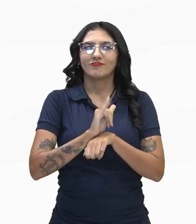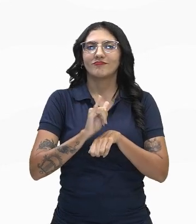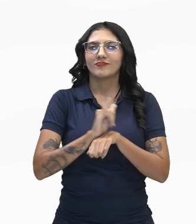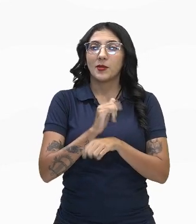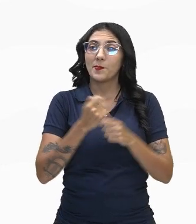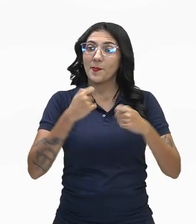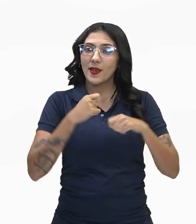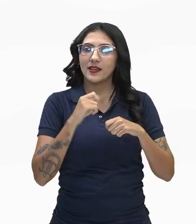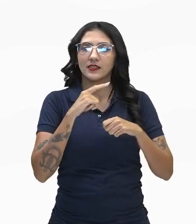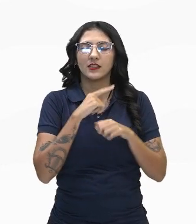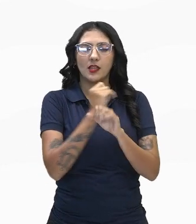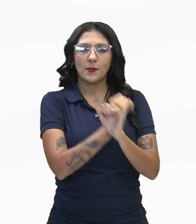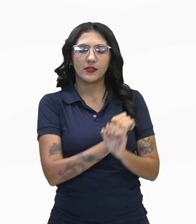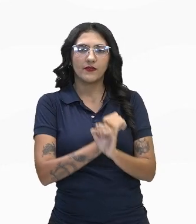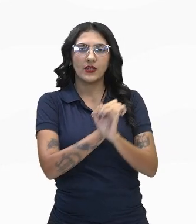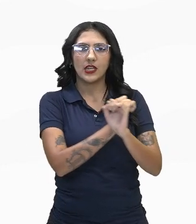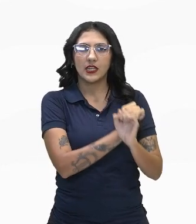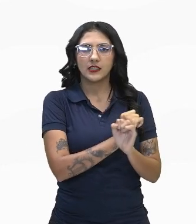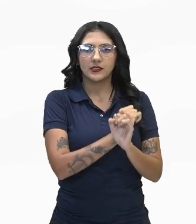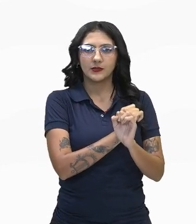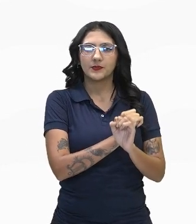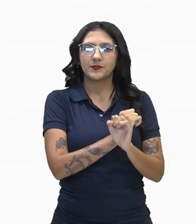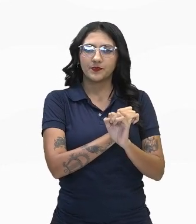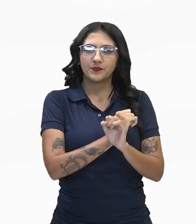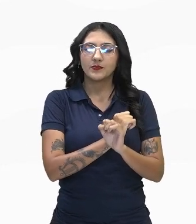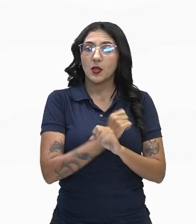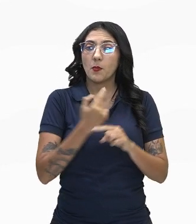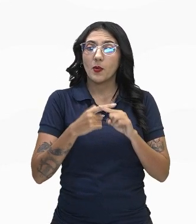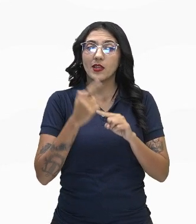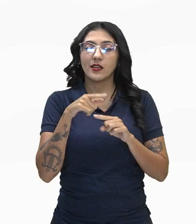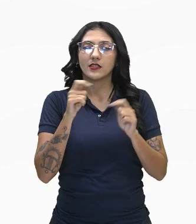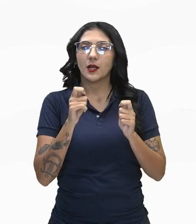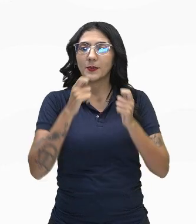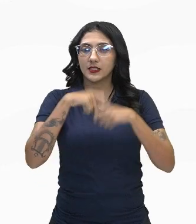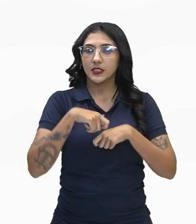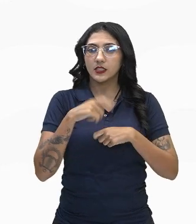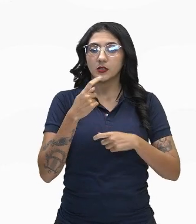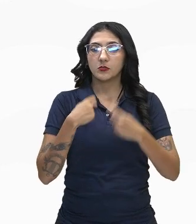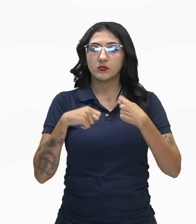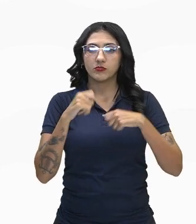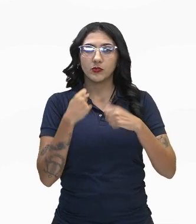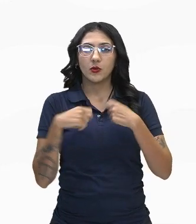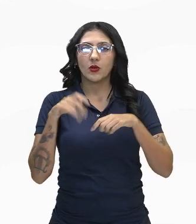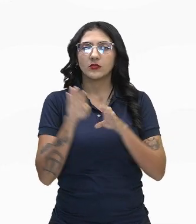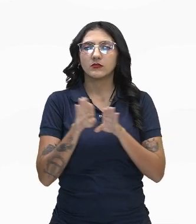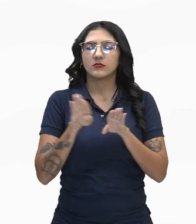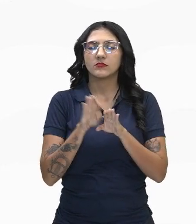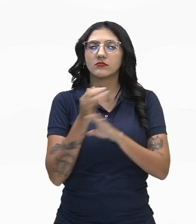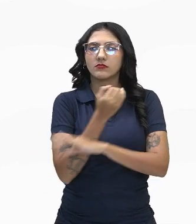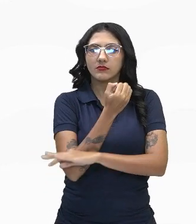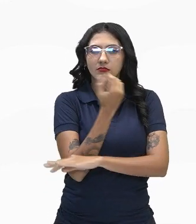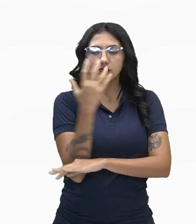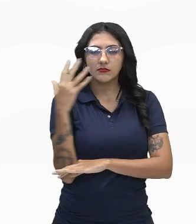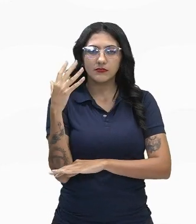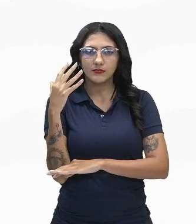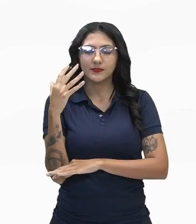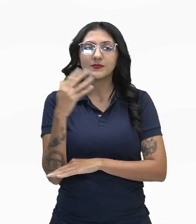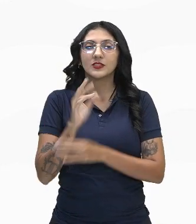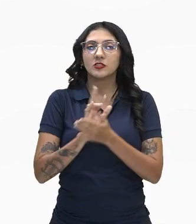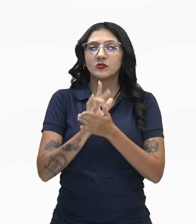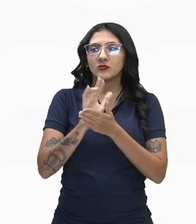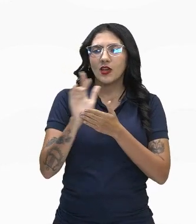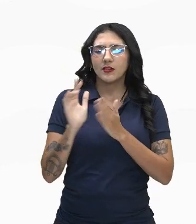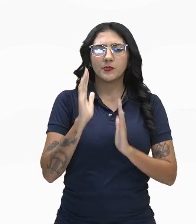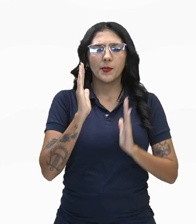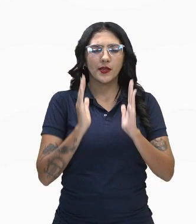uma defesa por conta desse potencial econômico e ambiental. Em diversos momentos da